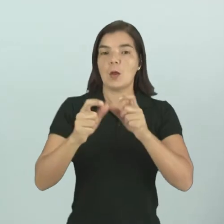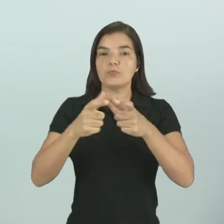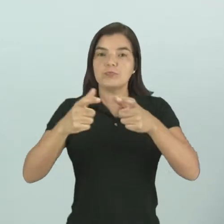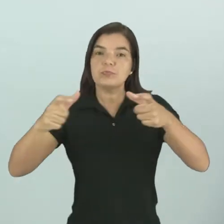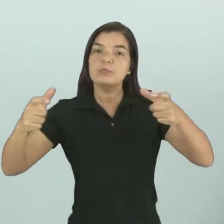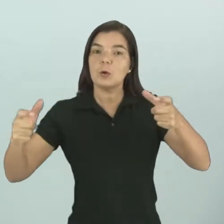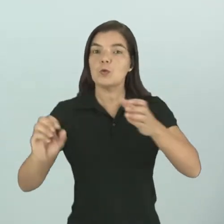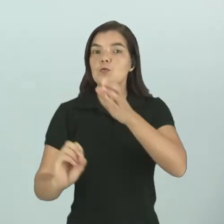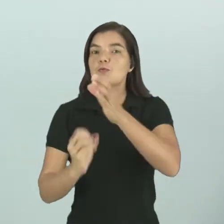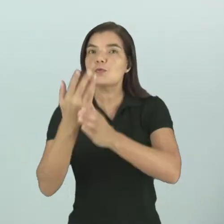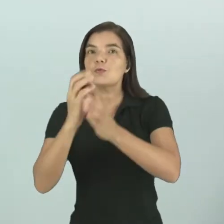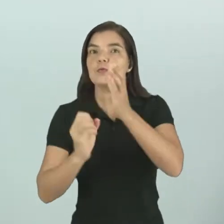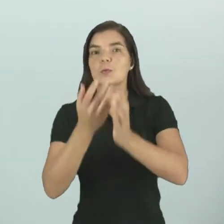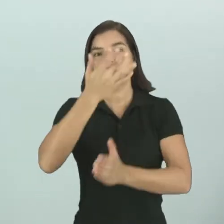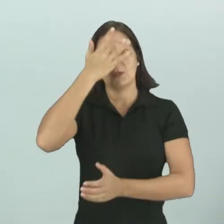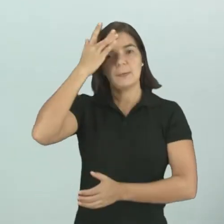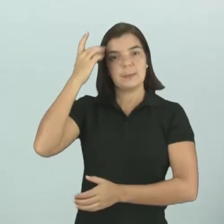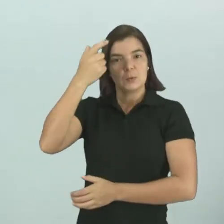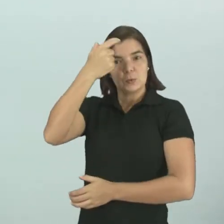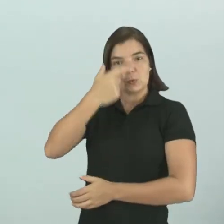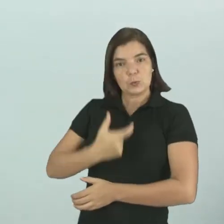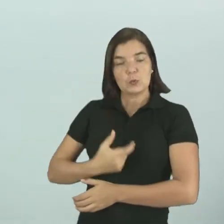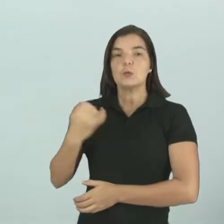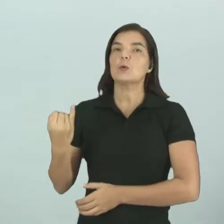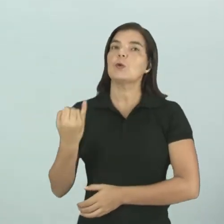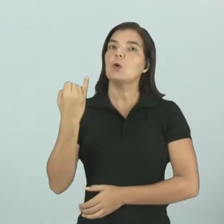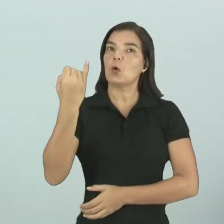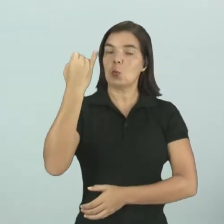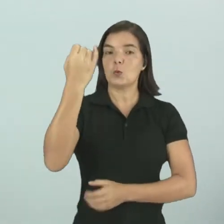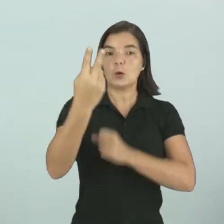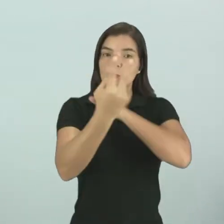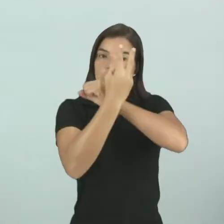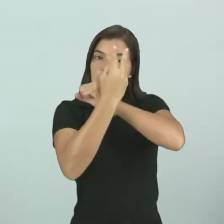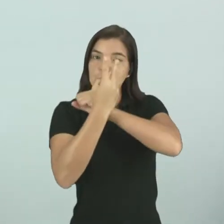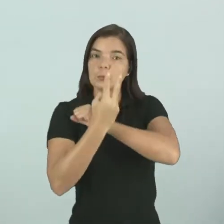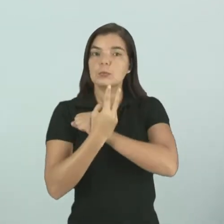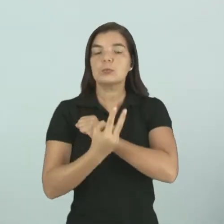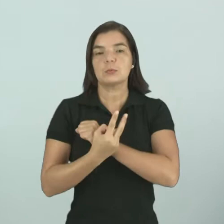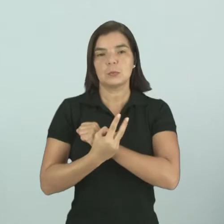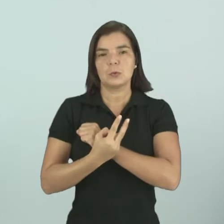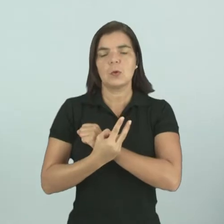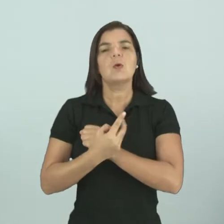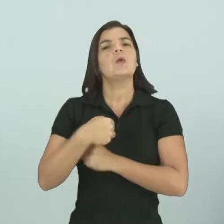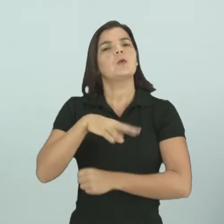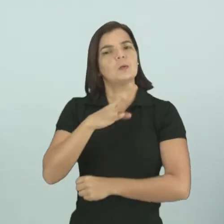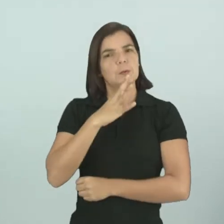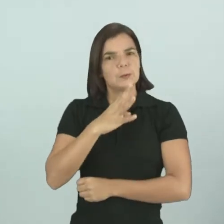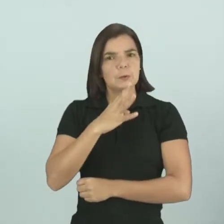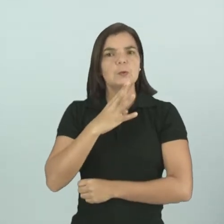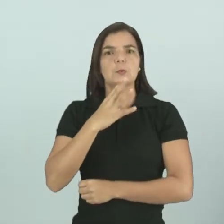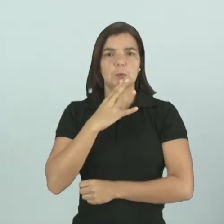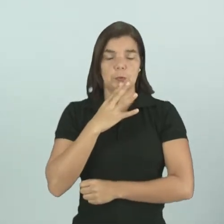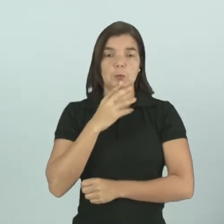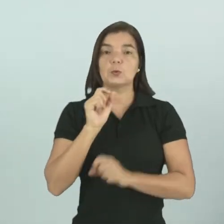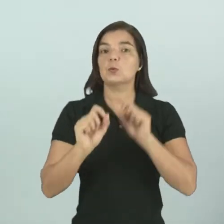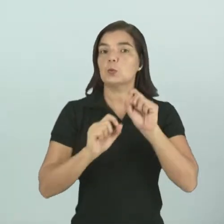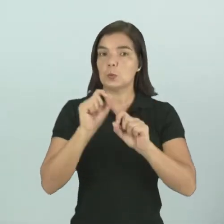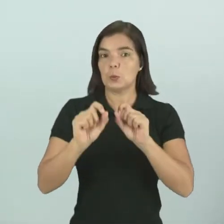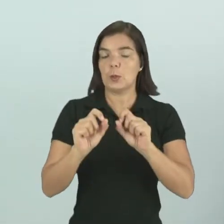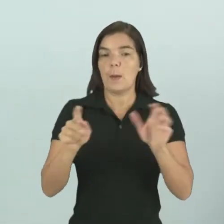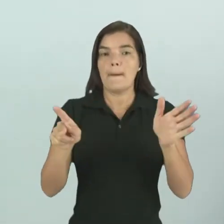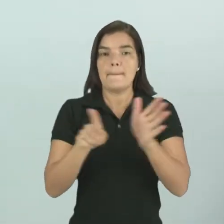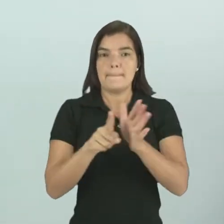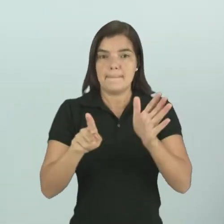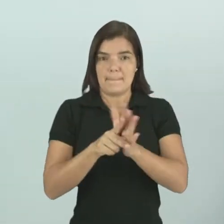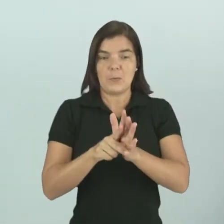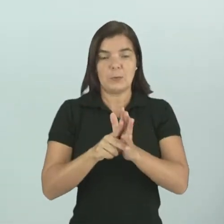da reprodução humana e a importância do autocuidado. Até aqui, nós conhecemos o sistema reprodutor feminino